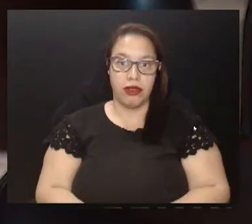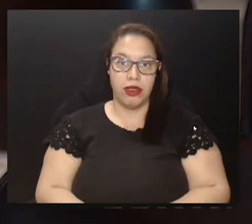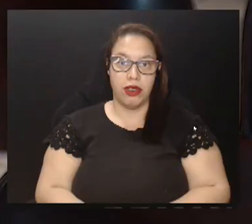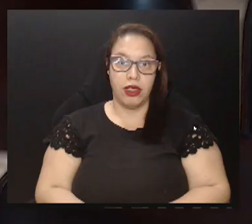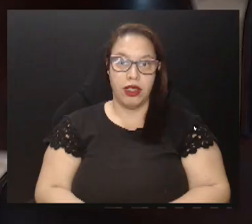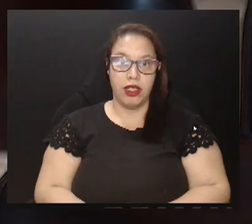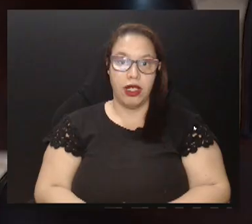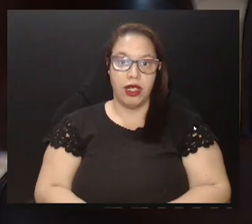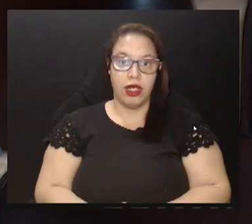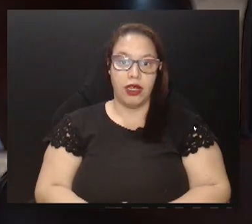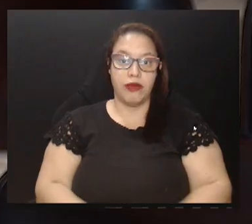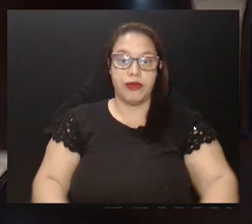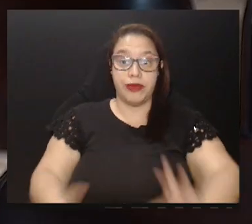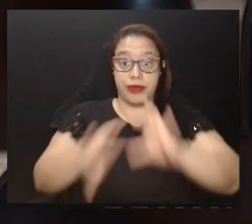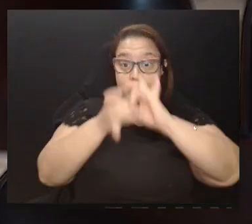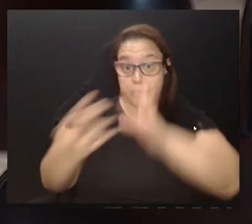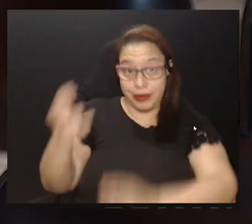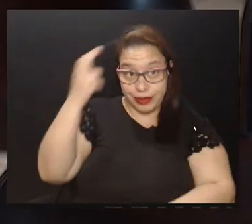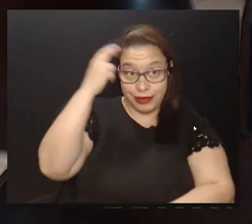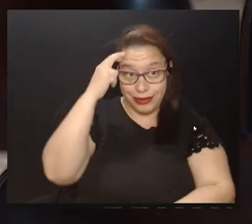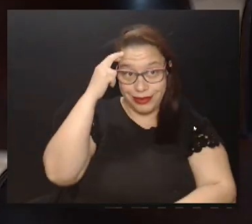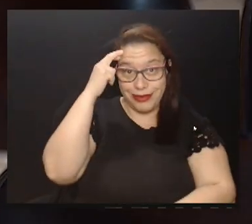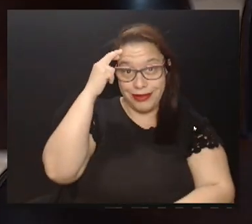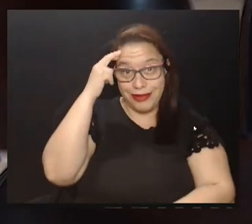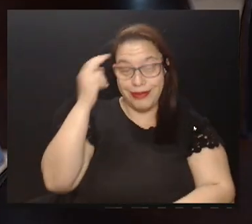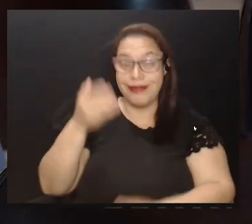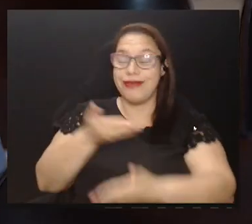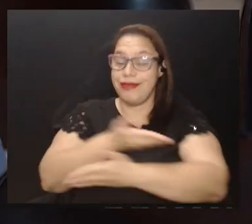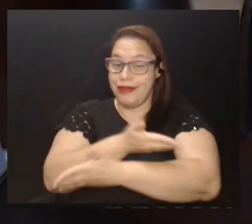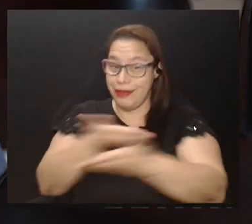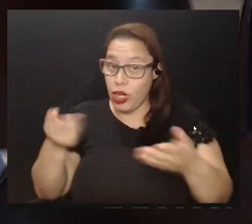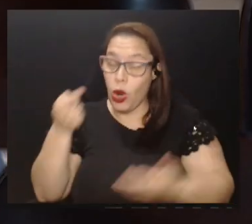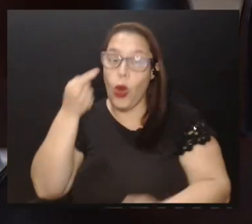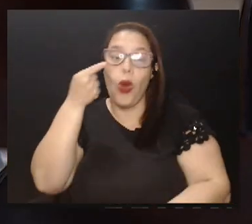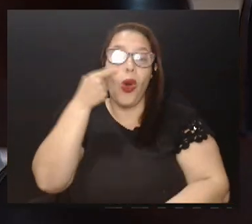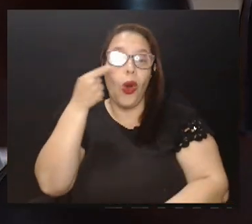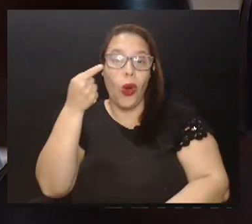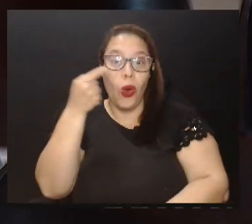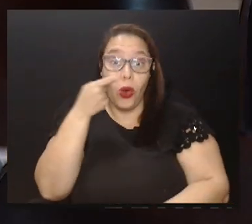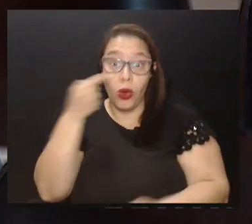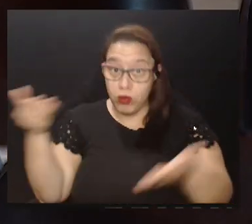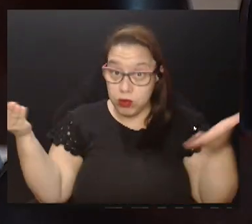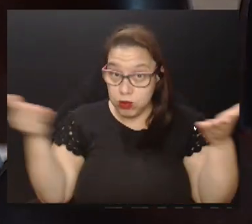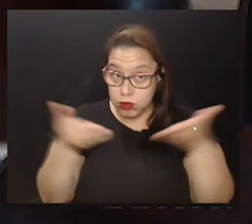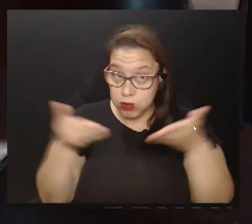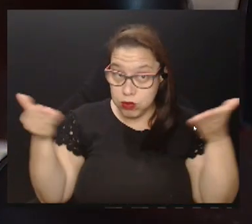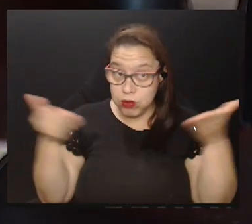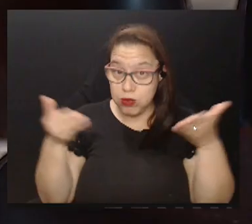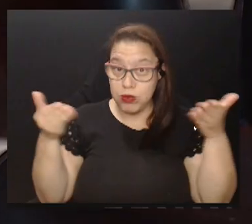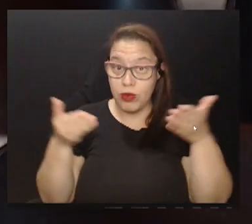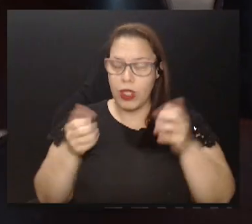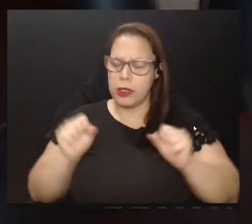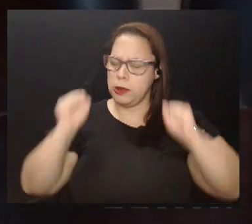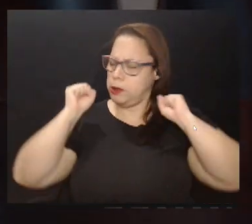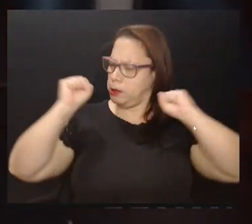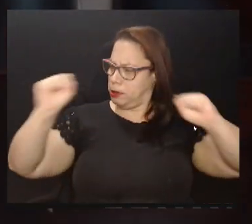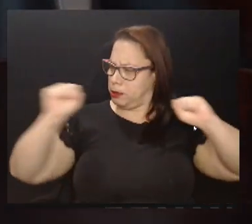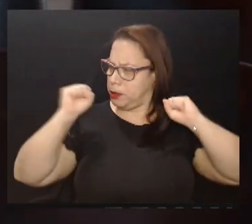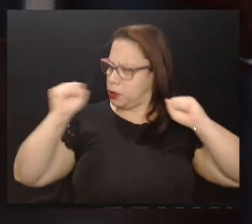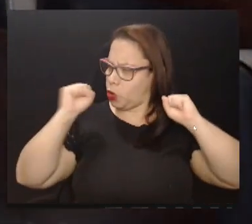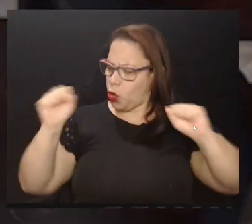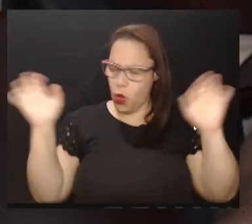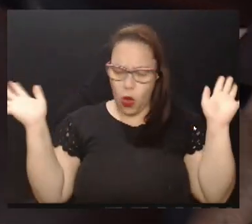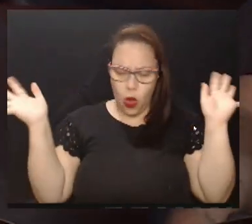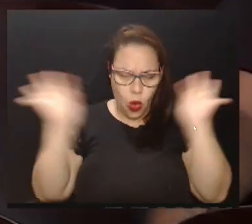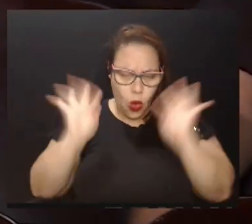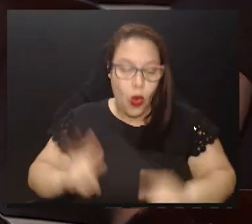Conexão Cultural, galerinha, olha só, hoje eu tô super motivado, super empolgado, porque nós vamos falar